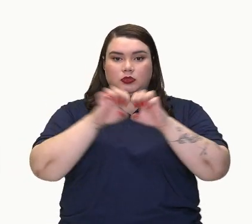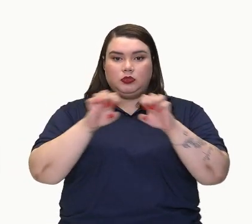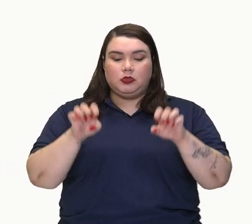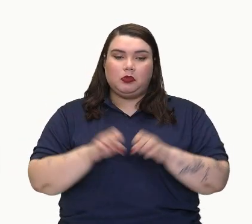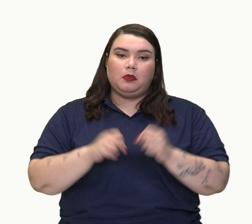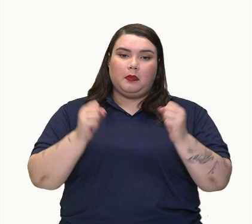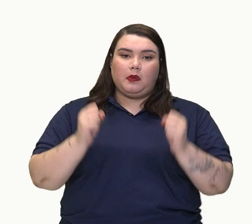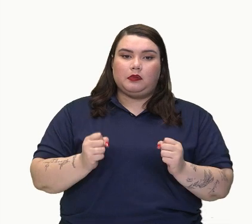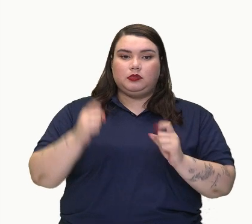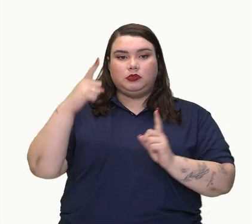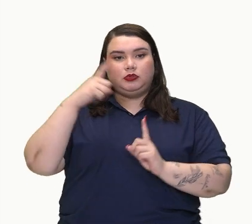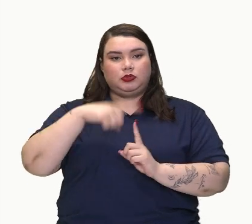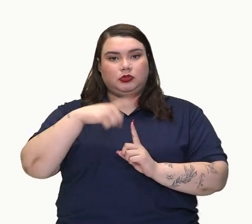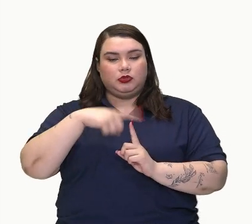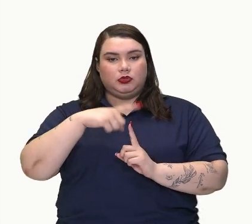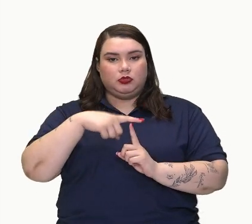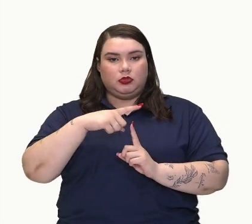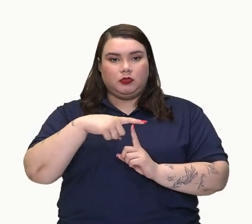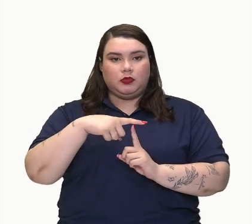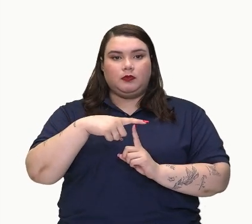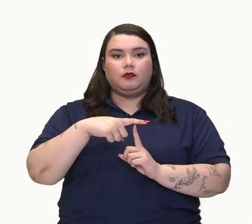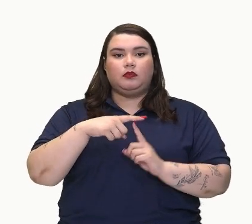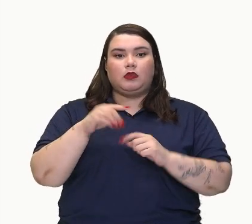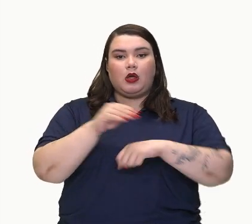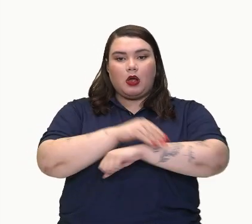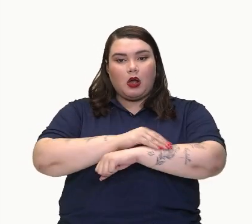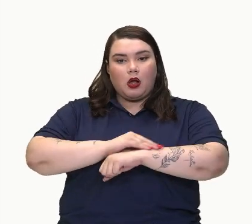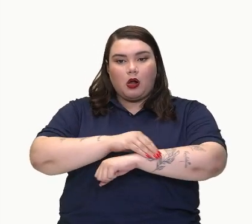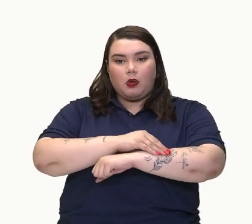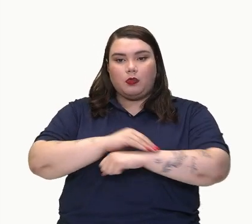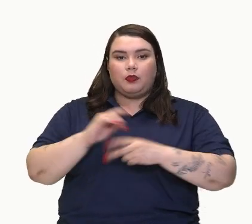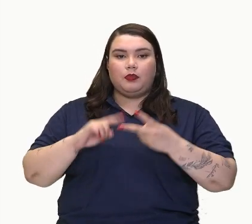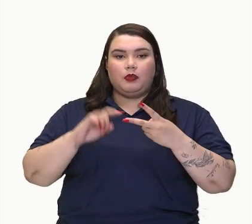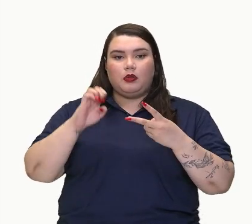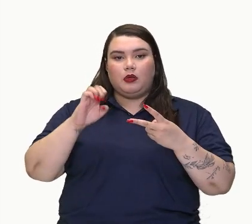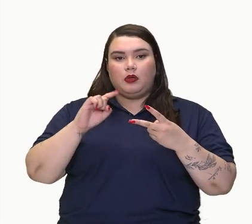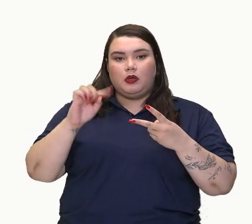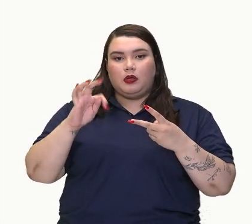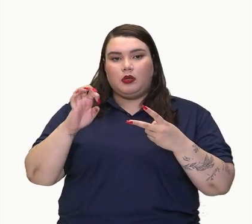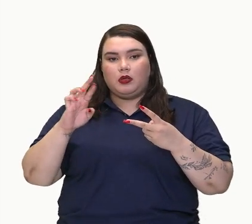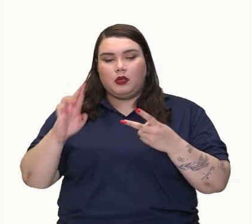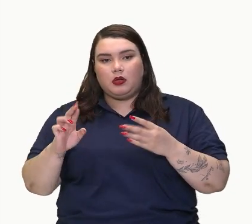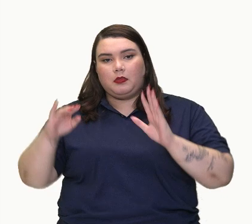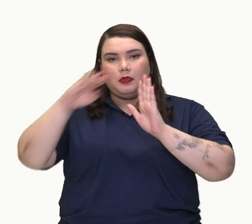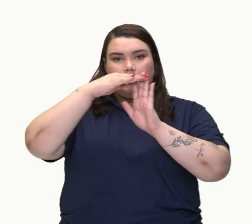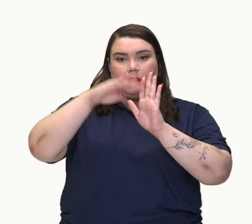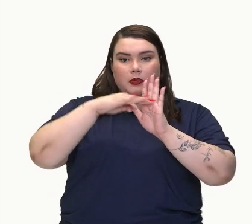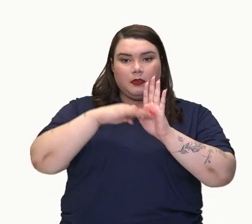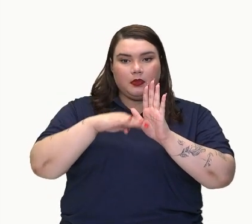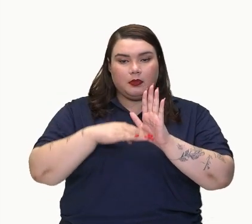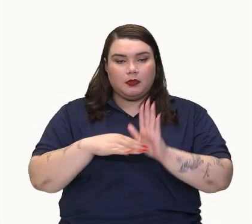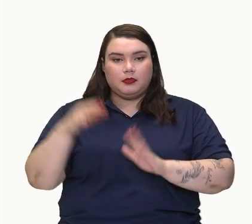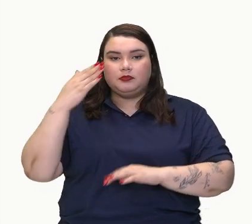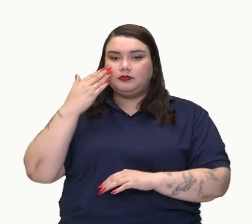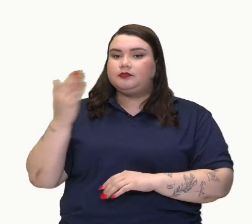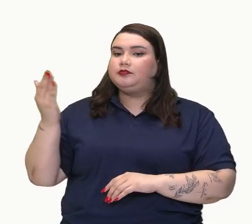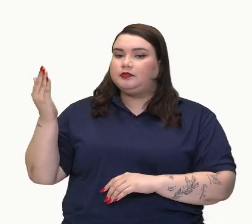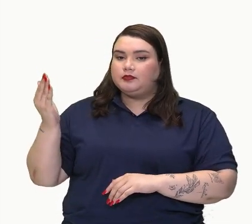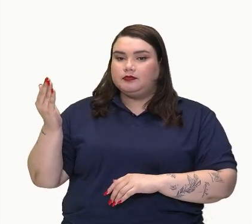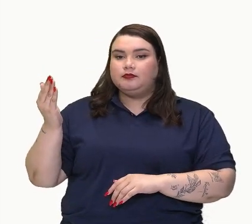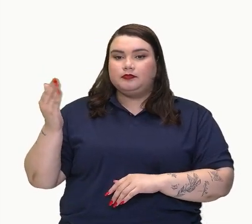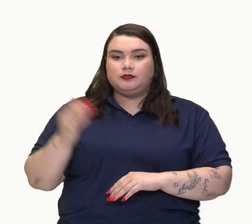ser classificada como um álcool, como um éter, como um aldeído, cetona. Então nós vamos analisar